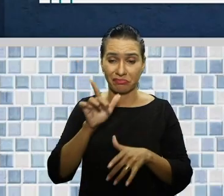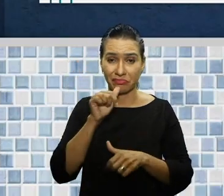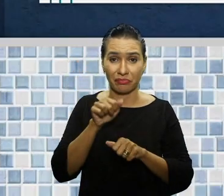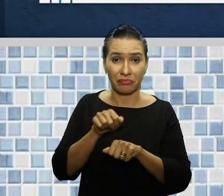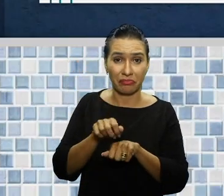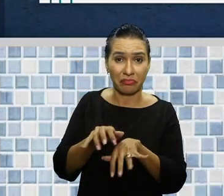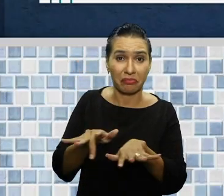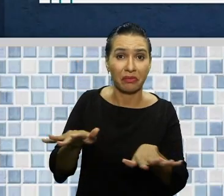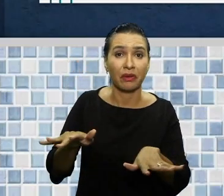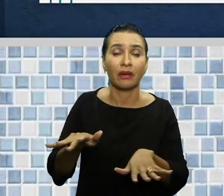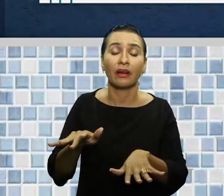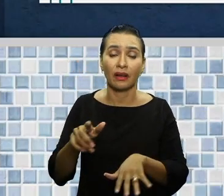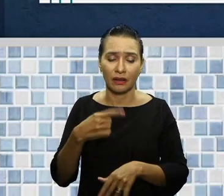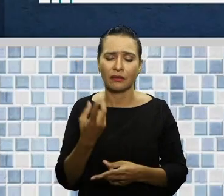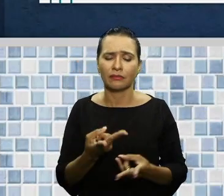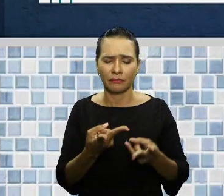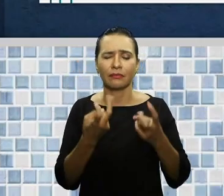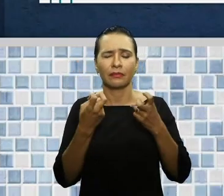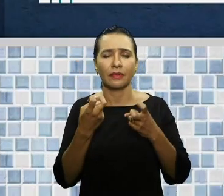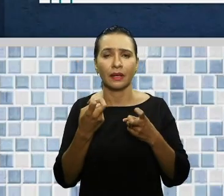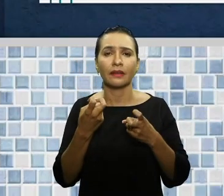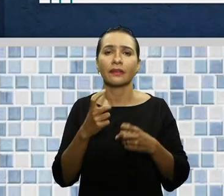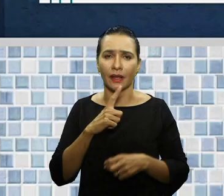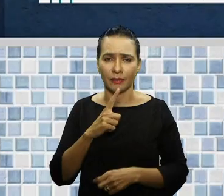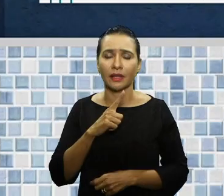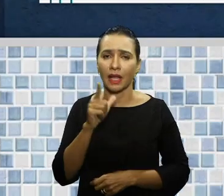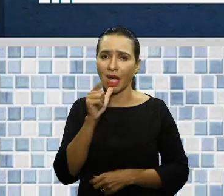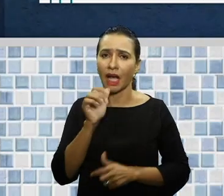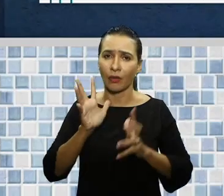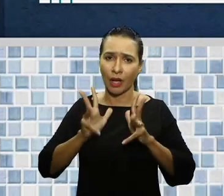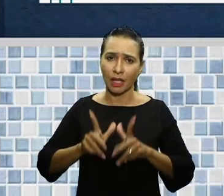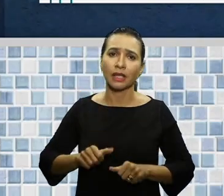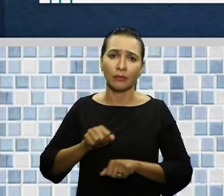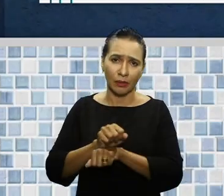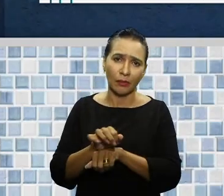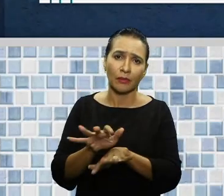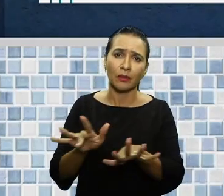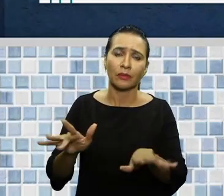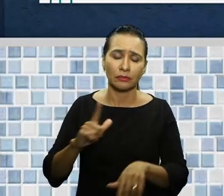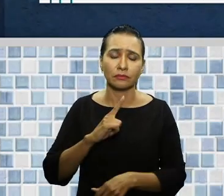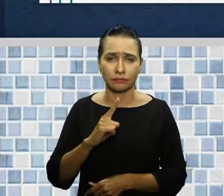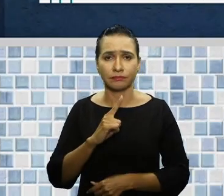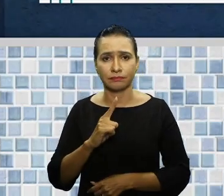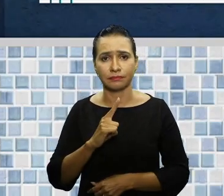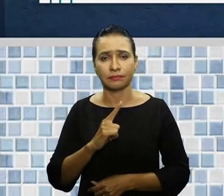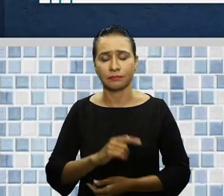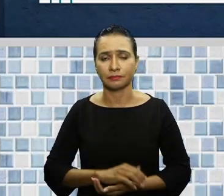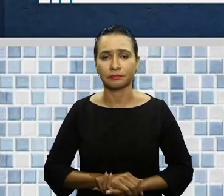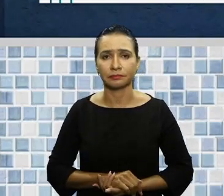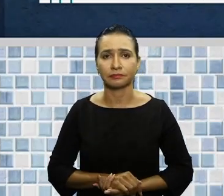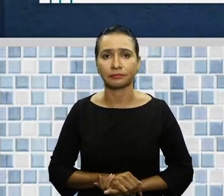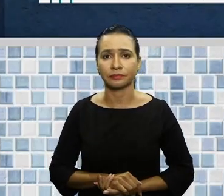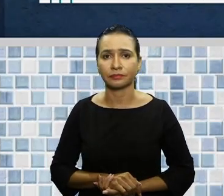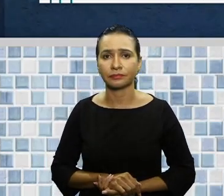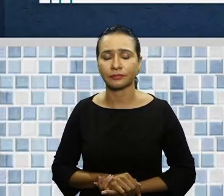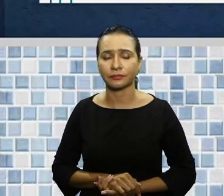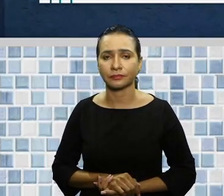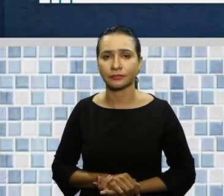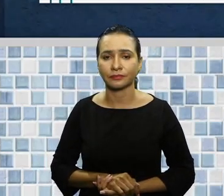vê a má utilização e o desperdício de água quando a gente vê essas